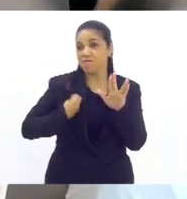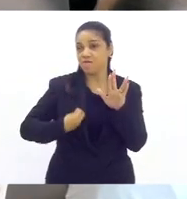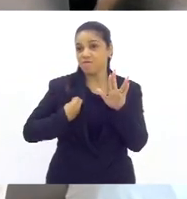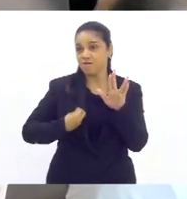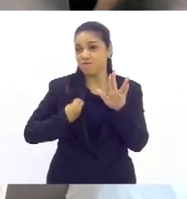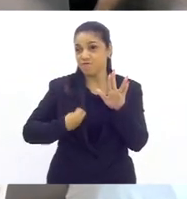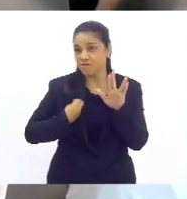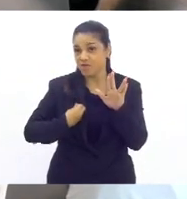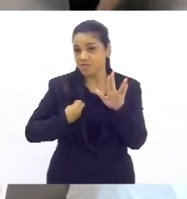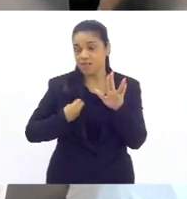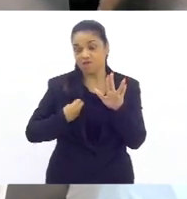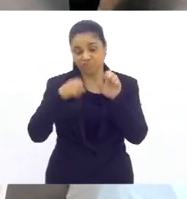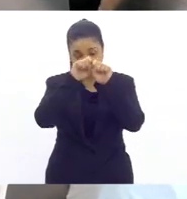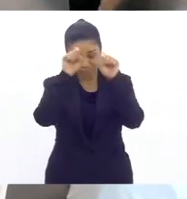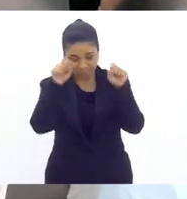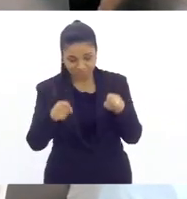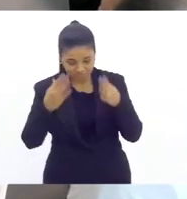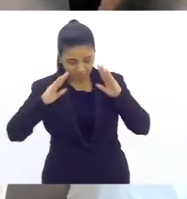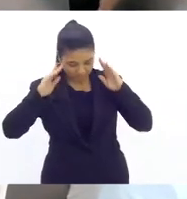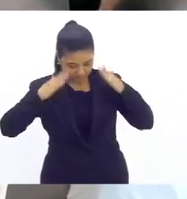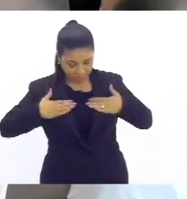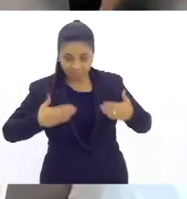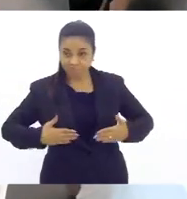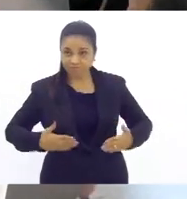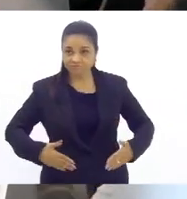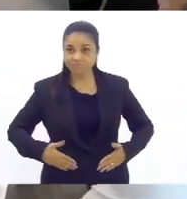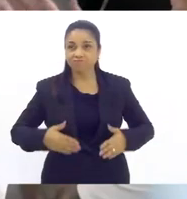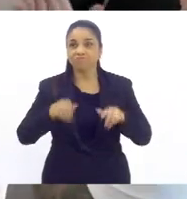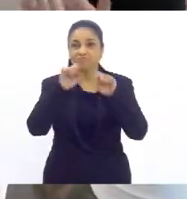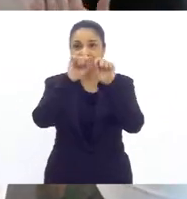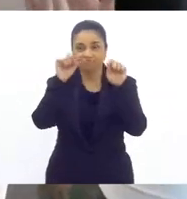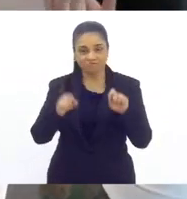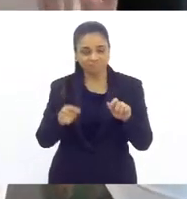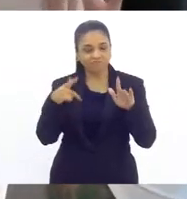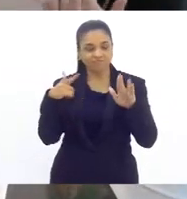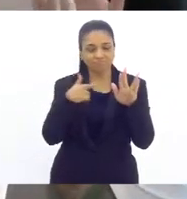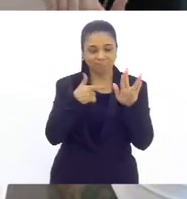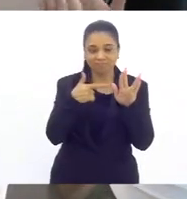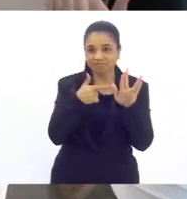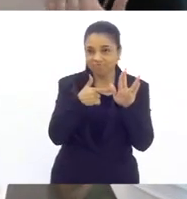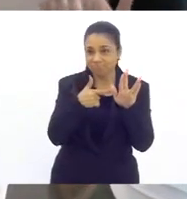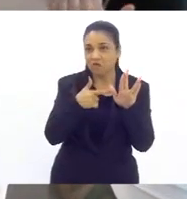sistema endocanabinoide Obrigada pela oportunidade